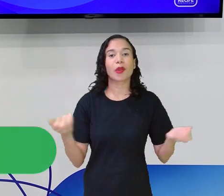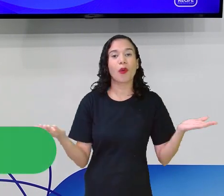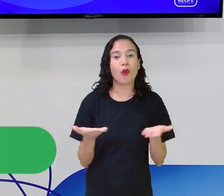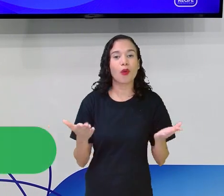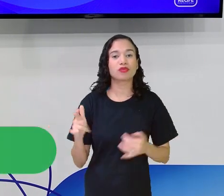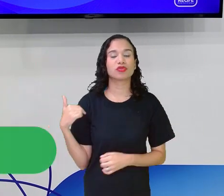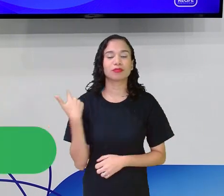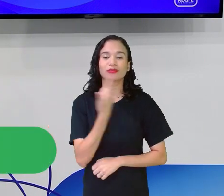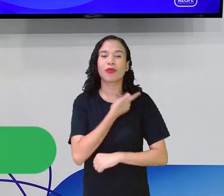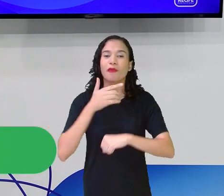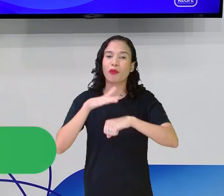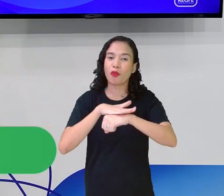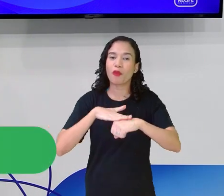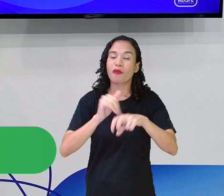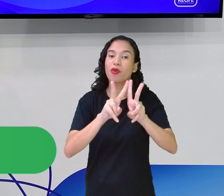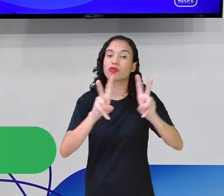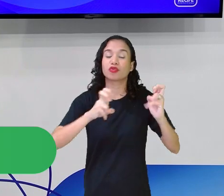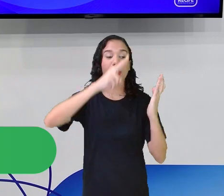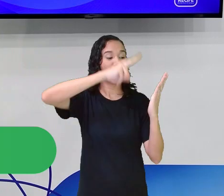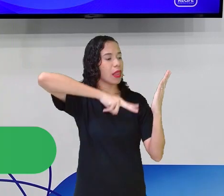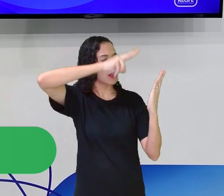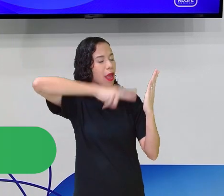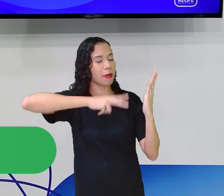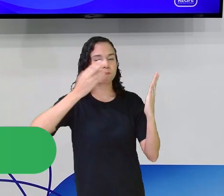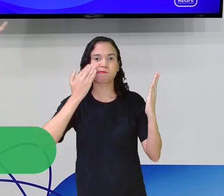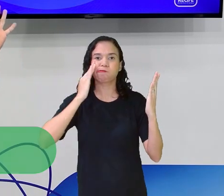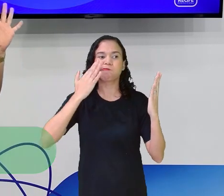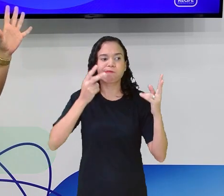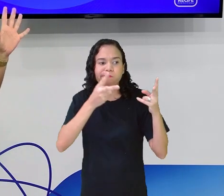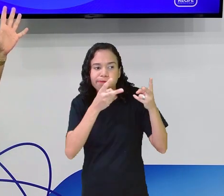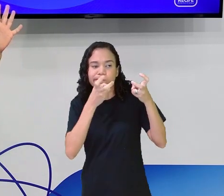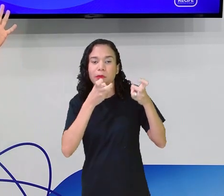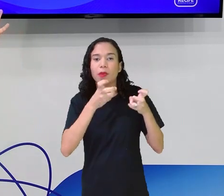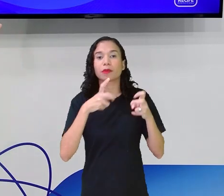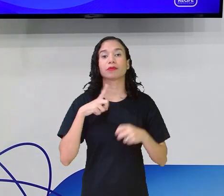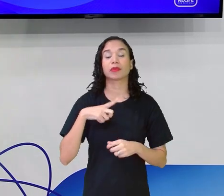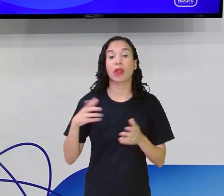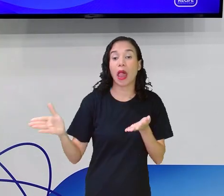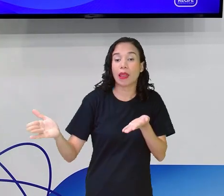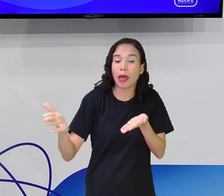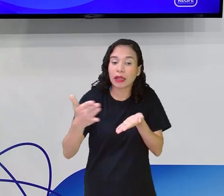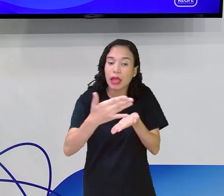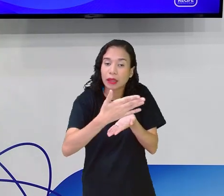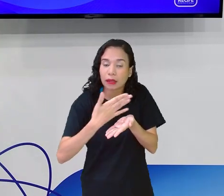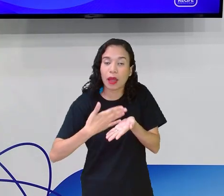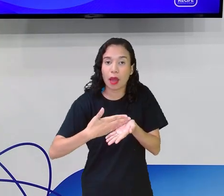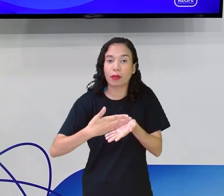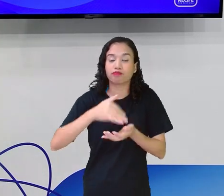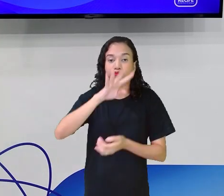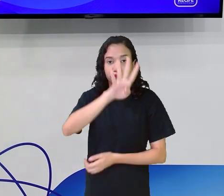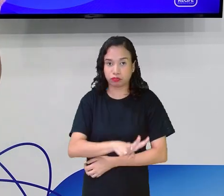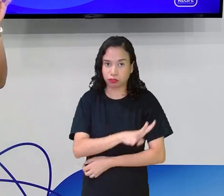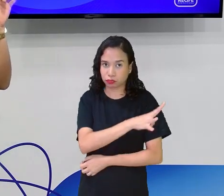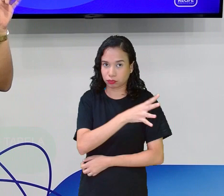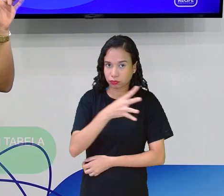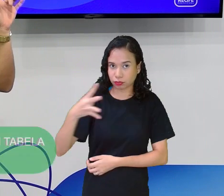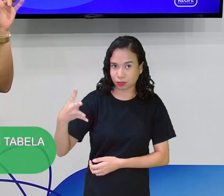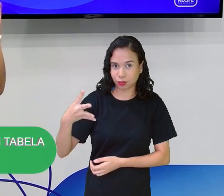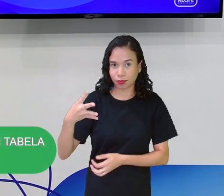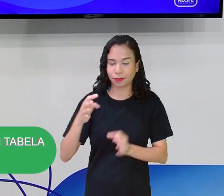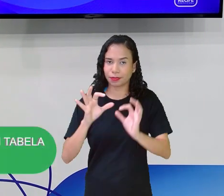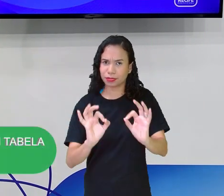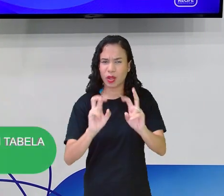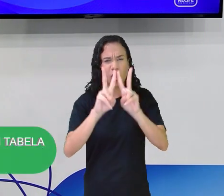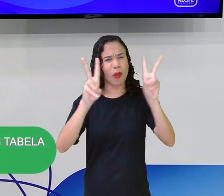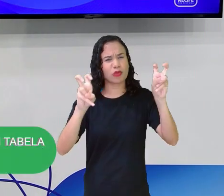a gente vai conversar sobre leitura e interpretação de dados em tabelas.